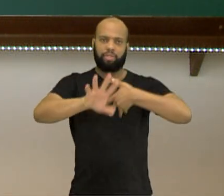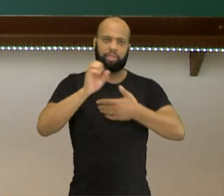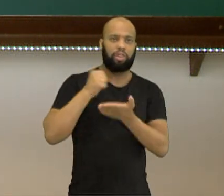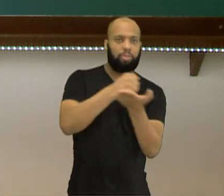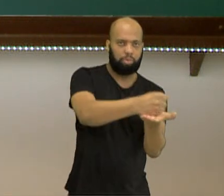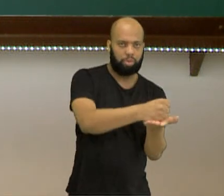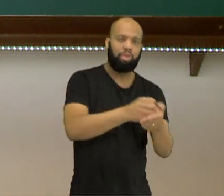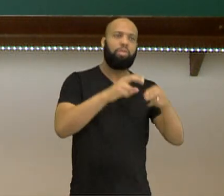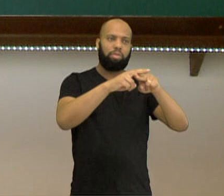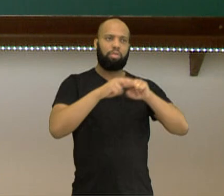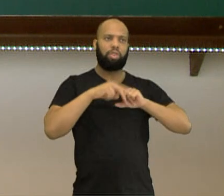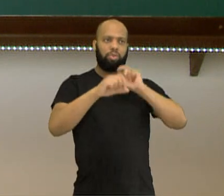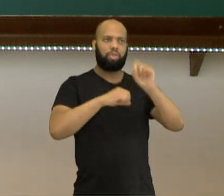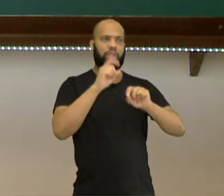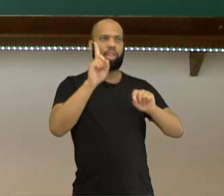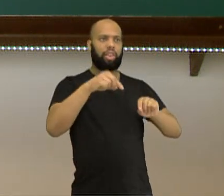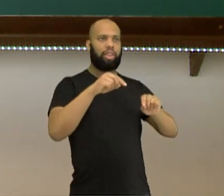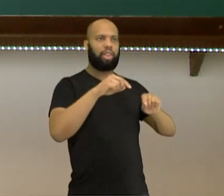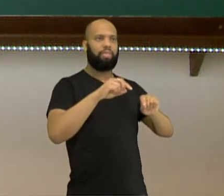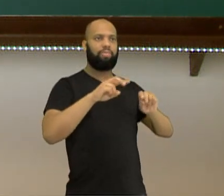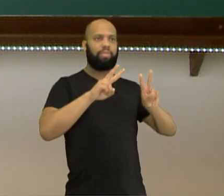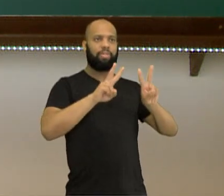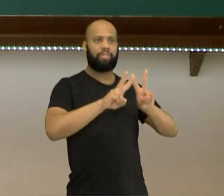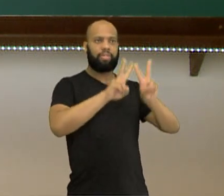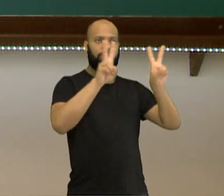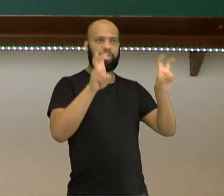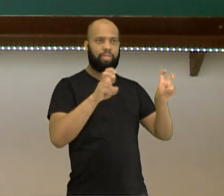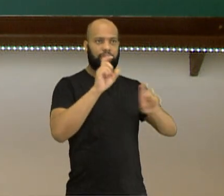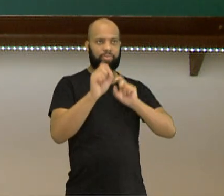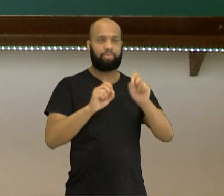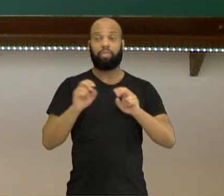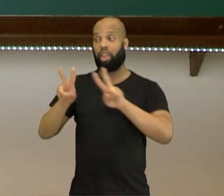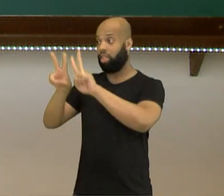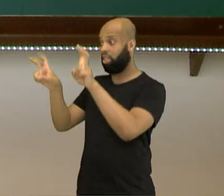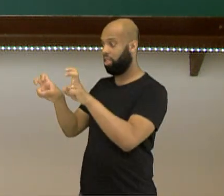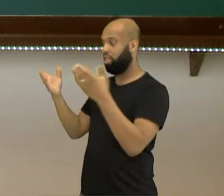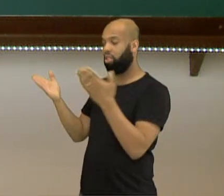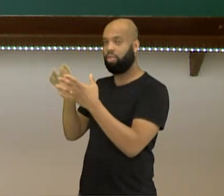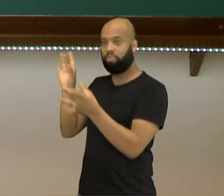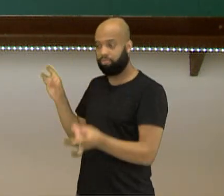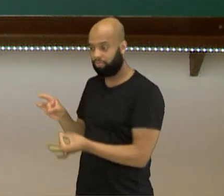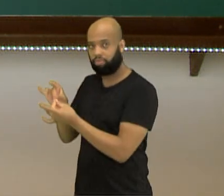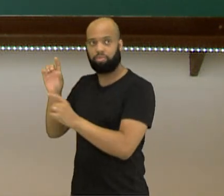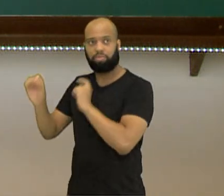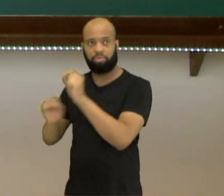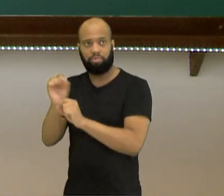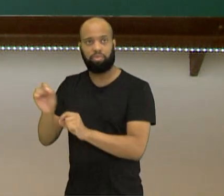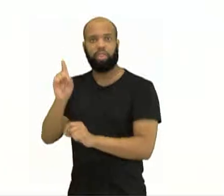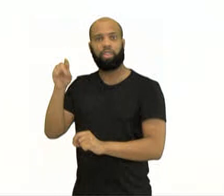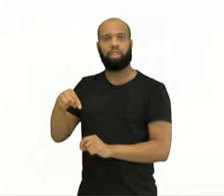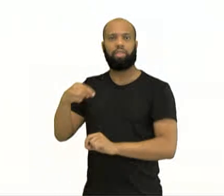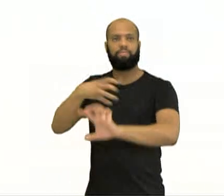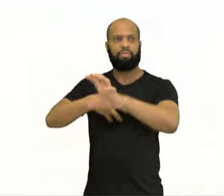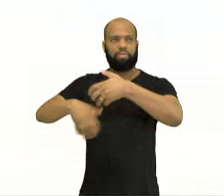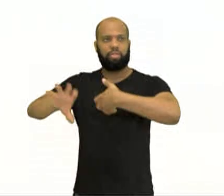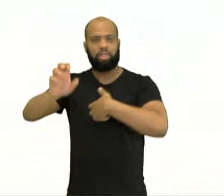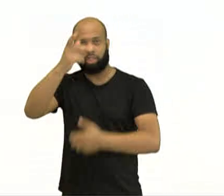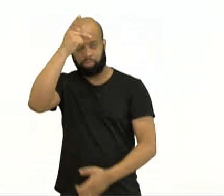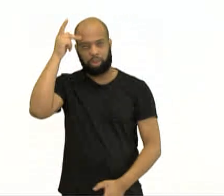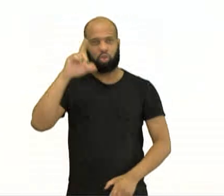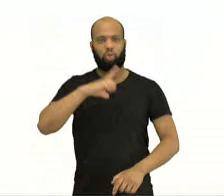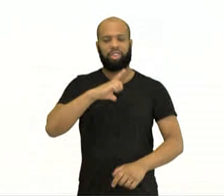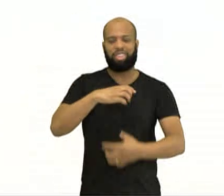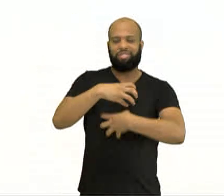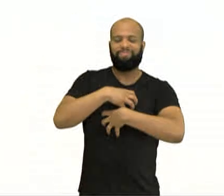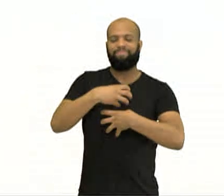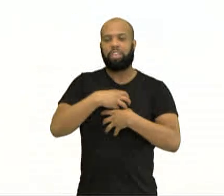Por isso que é o tema. A temática é solidariedade a pessoas em vulnerabilidade